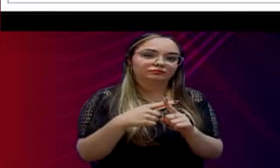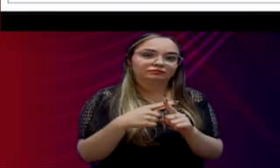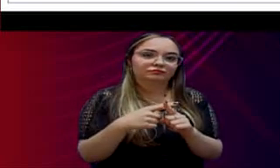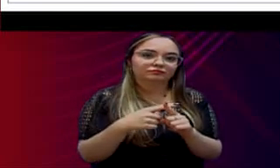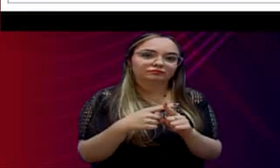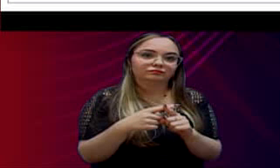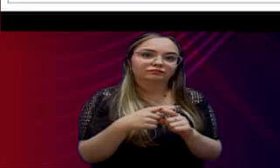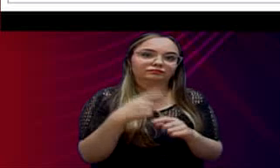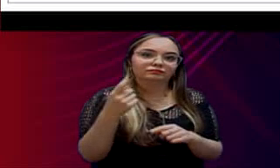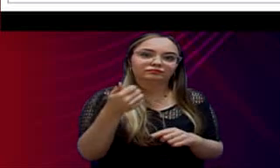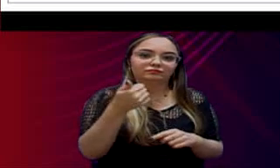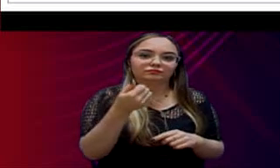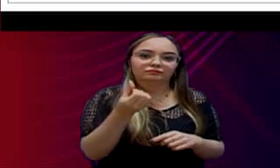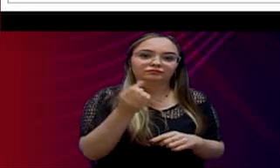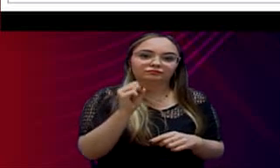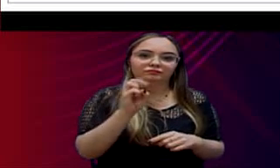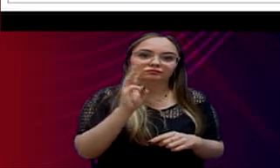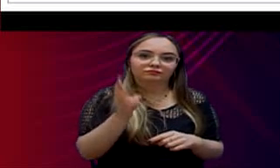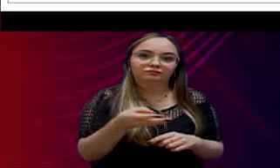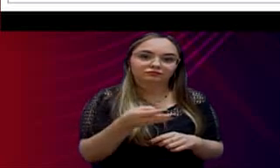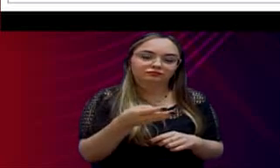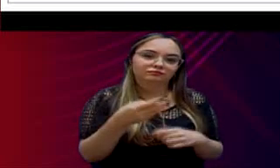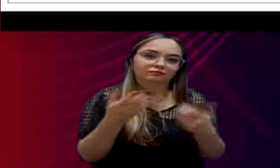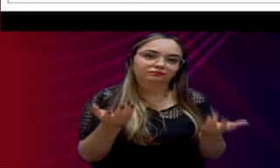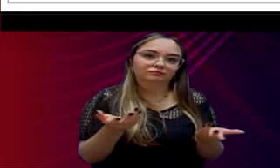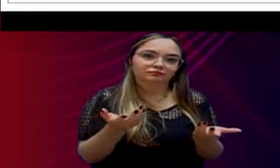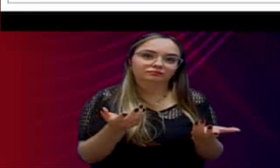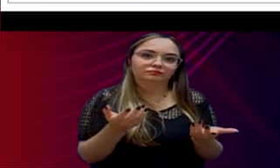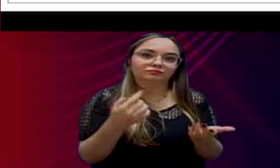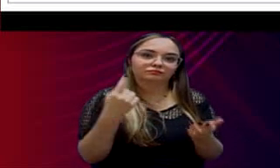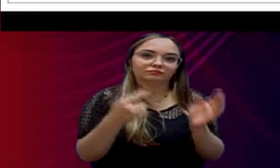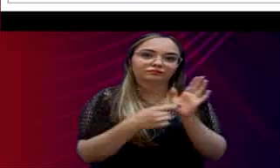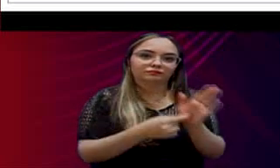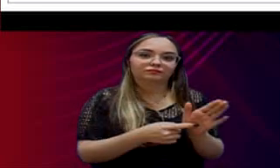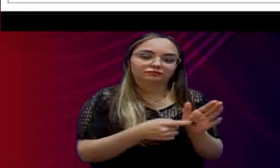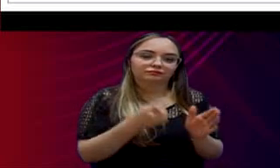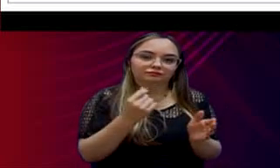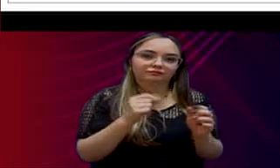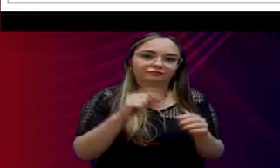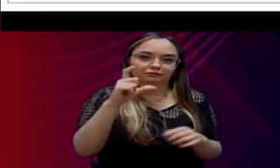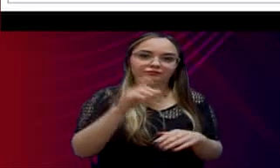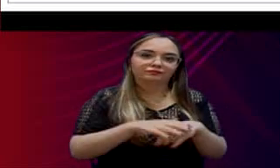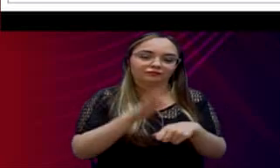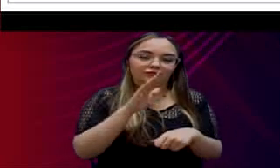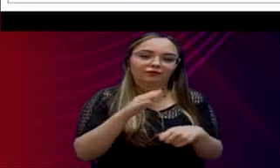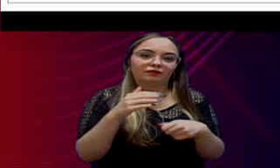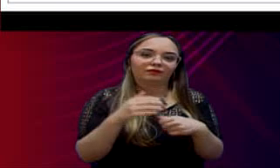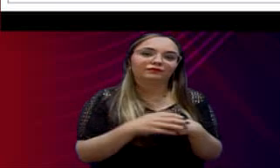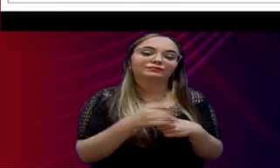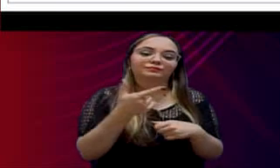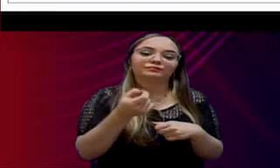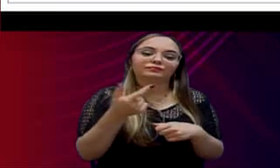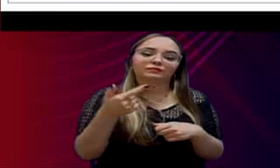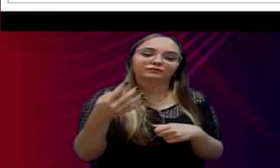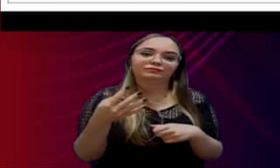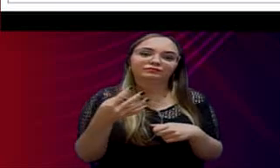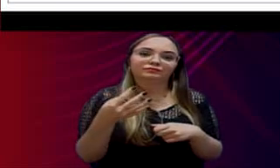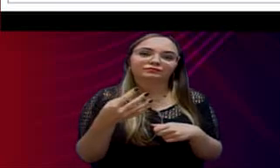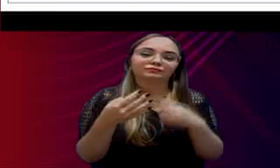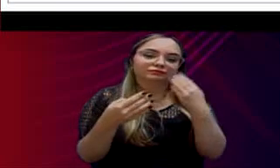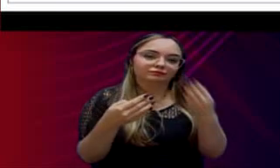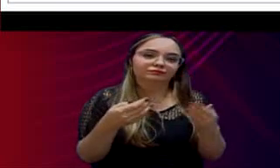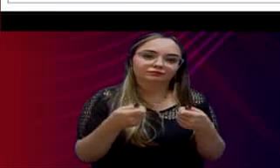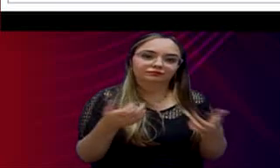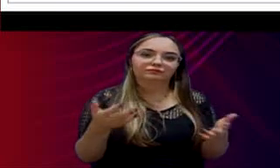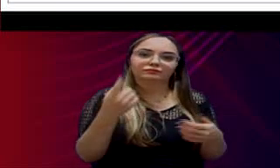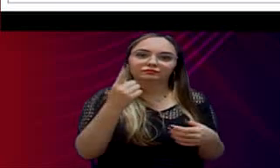avos do patronal é de 168 milhões portanto aí mostra a supervitário né frente à despesa para 2024 frente